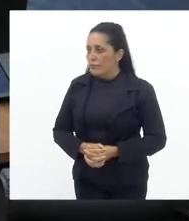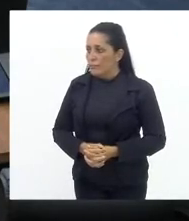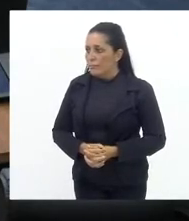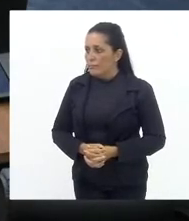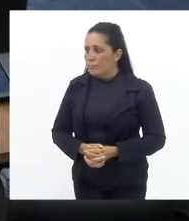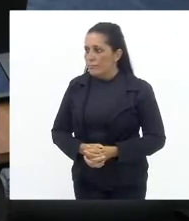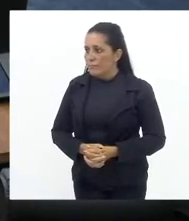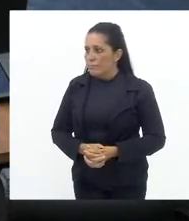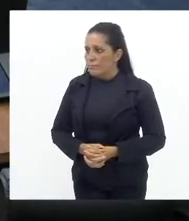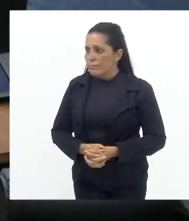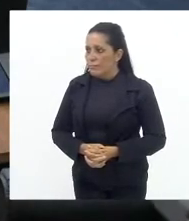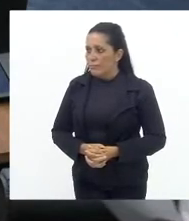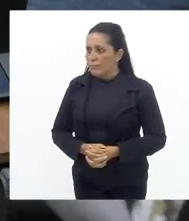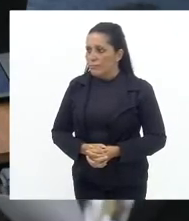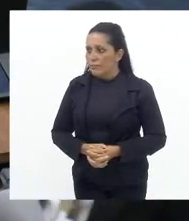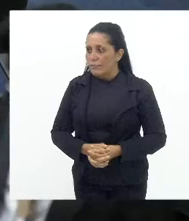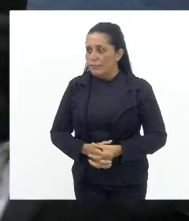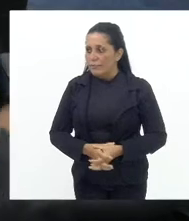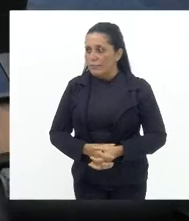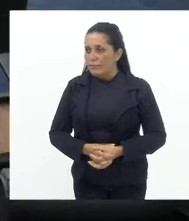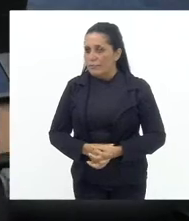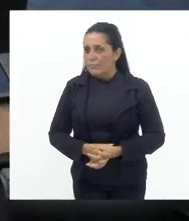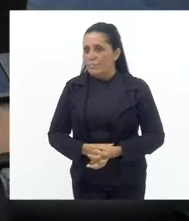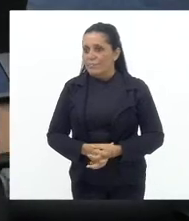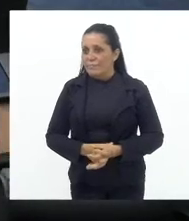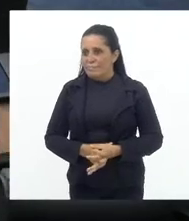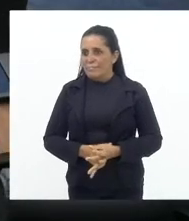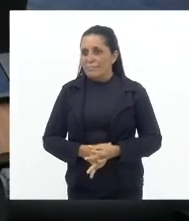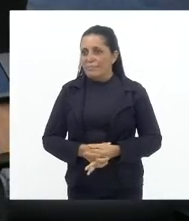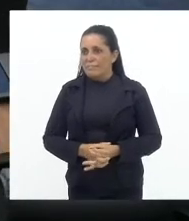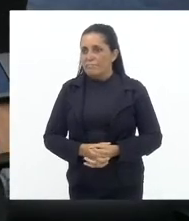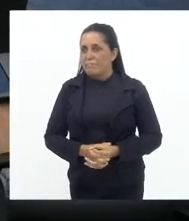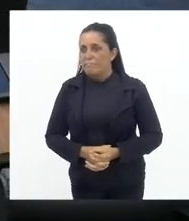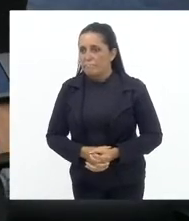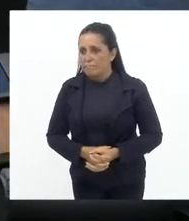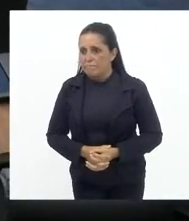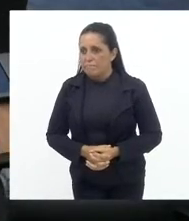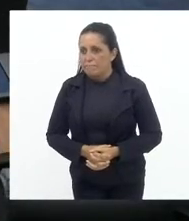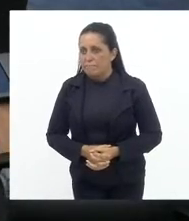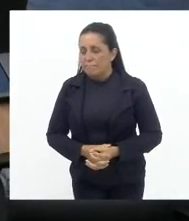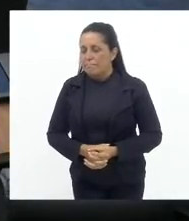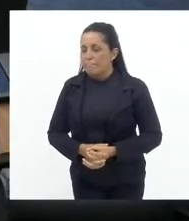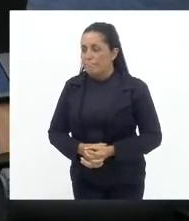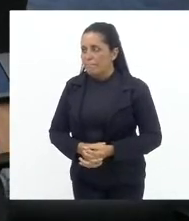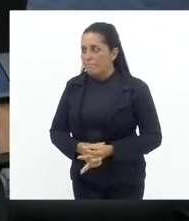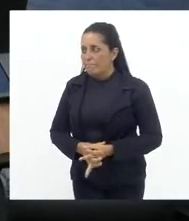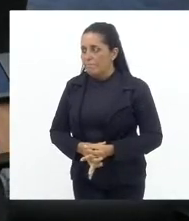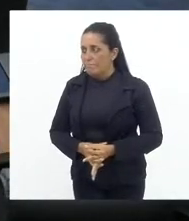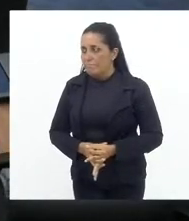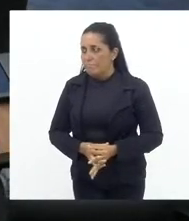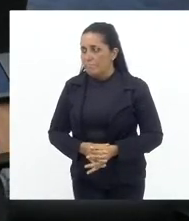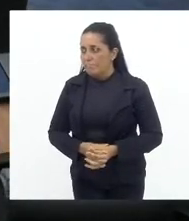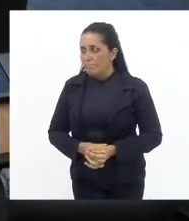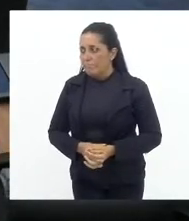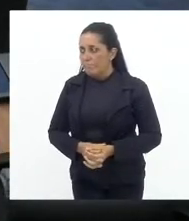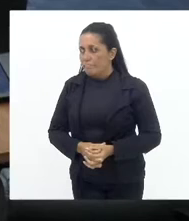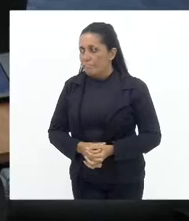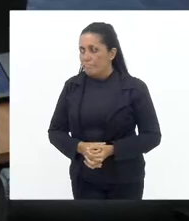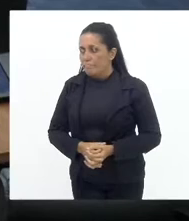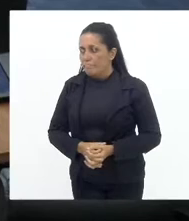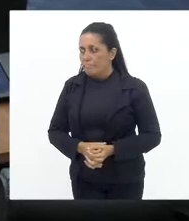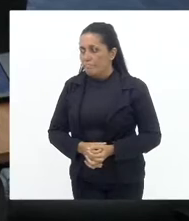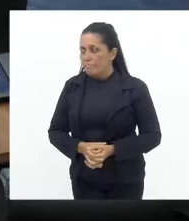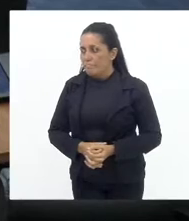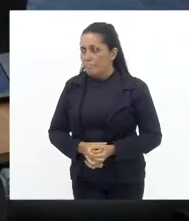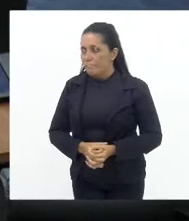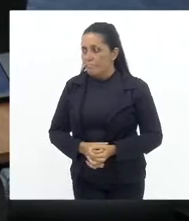o amor vem devagar e sempre na câmera fechar vocês se não da derrota aqui